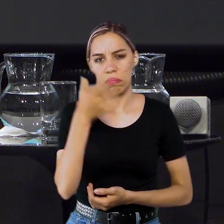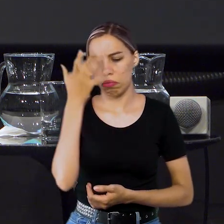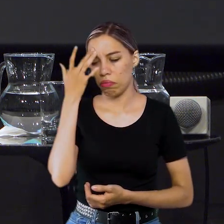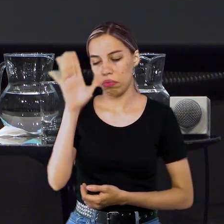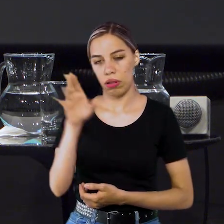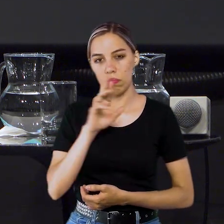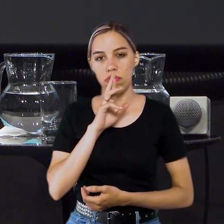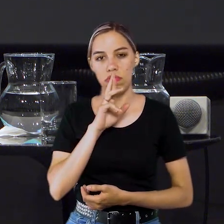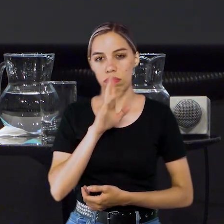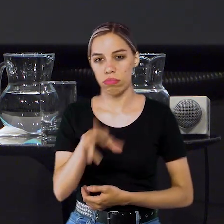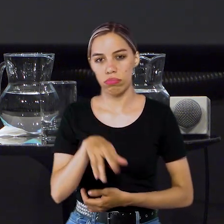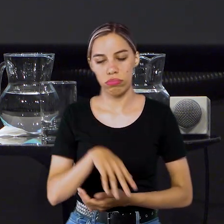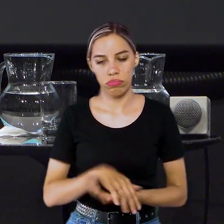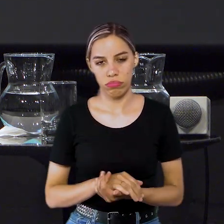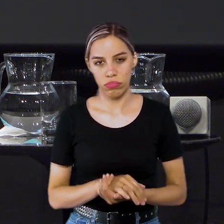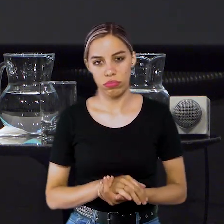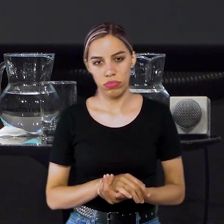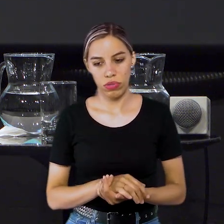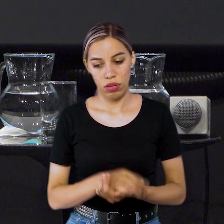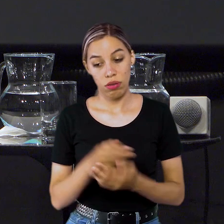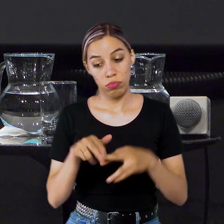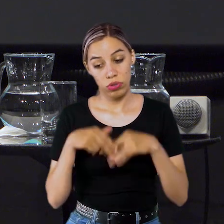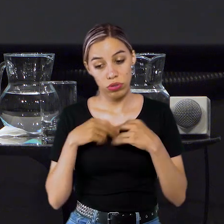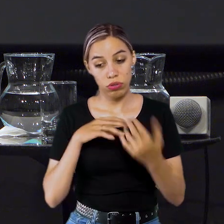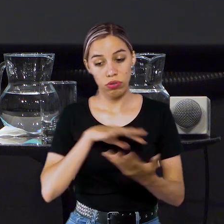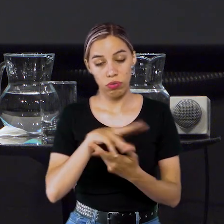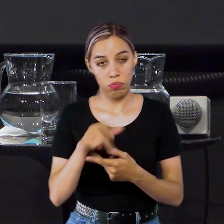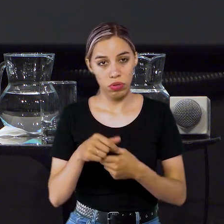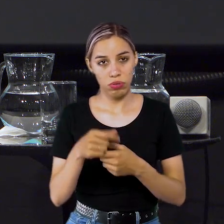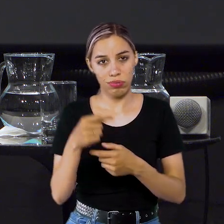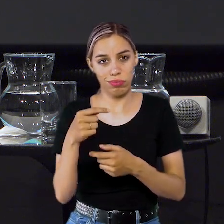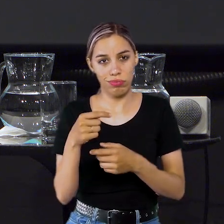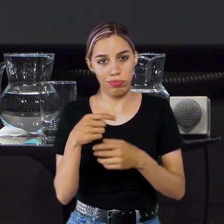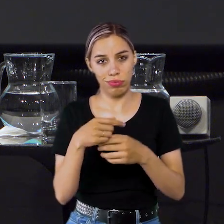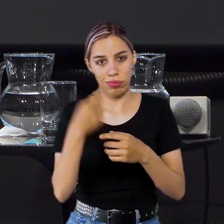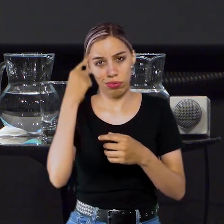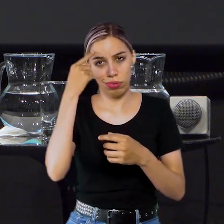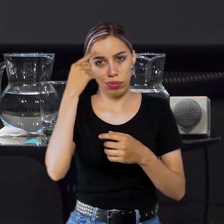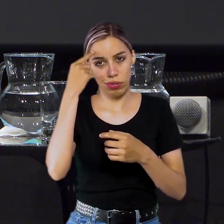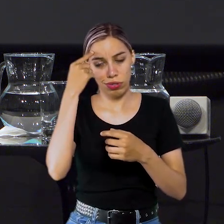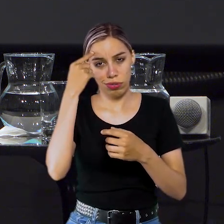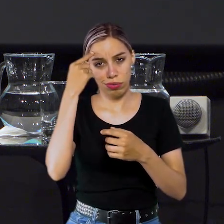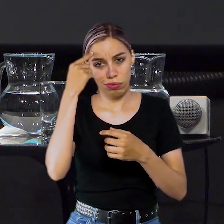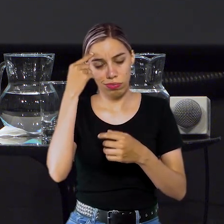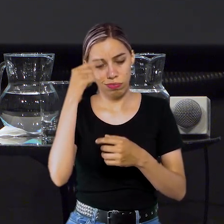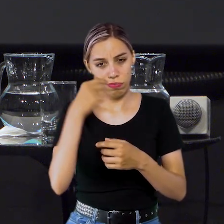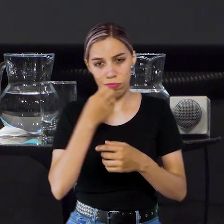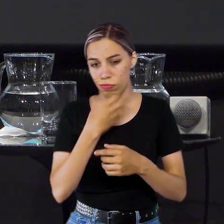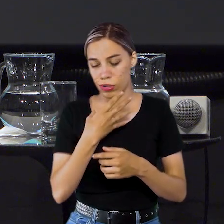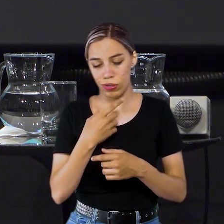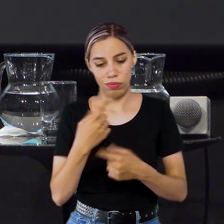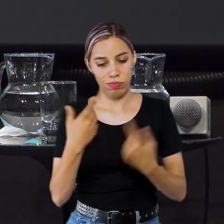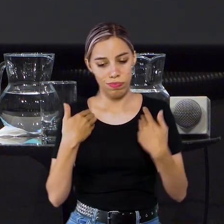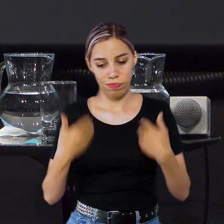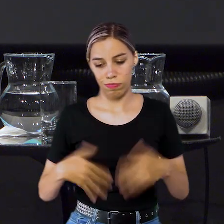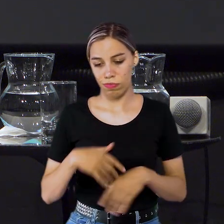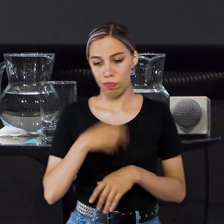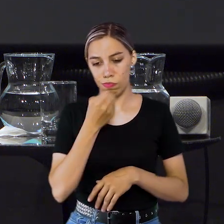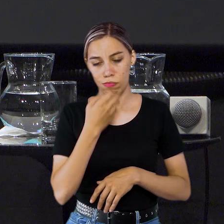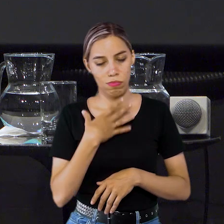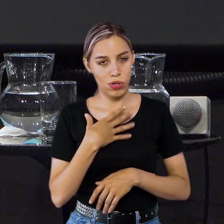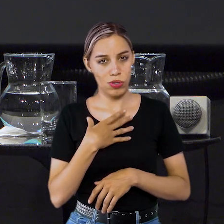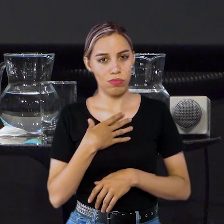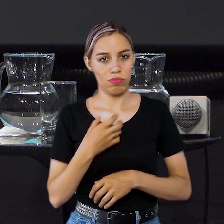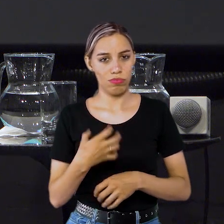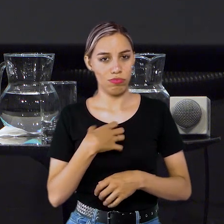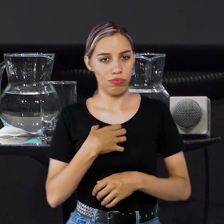Isso se perdeu, por isso que está desequilíbrio mental e espiritual da sociedade não indígena. E,